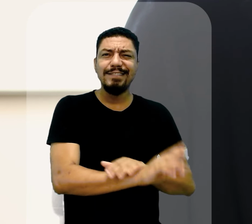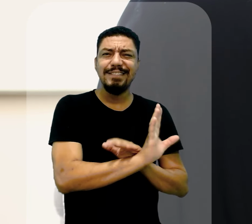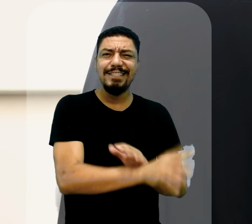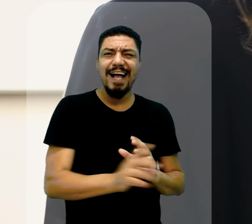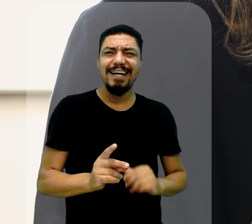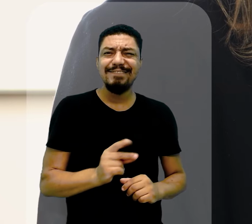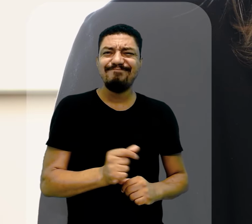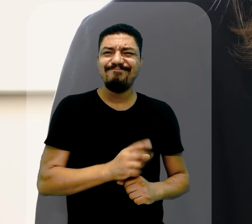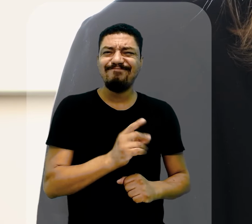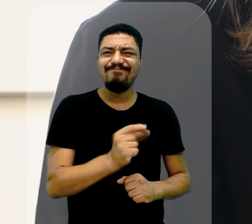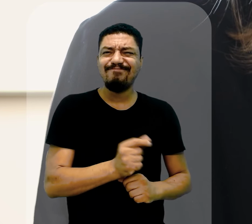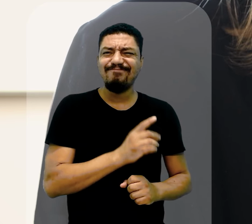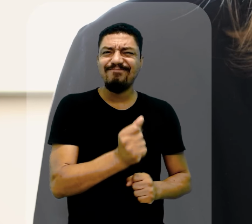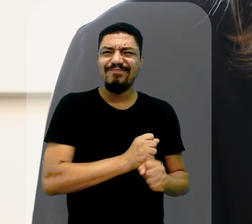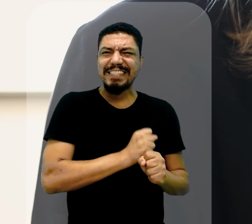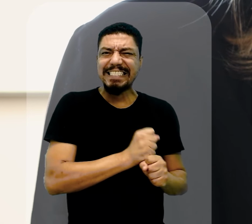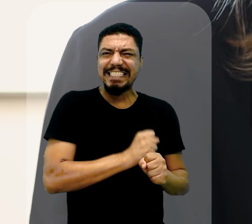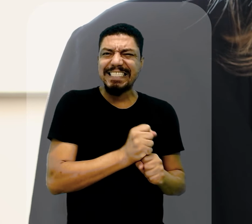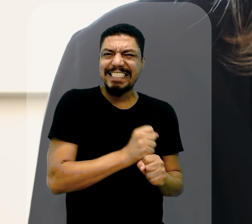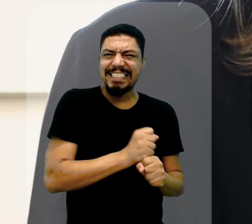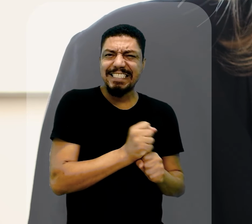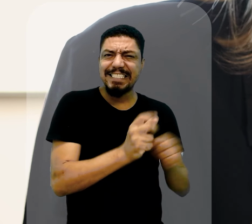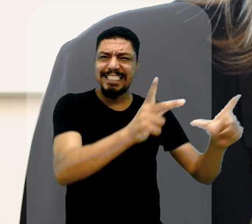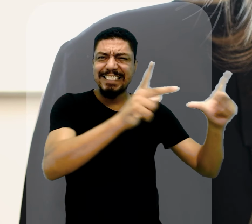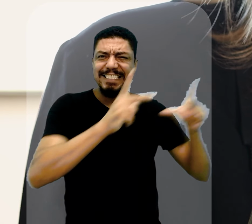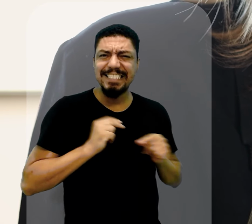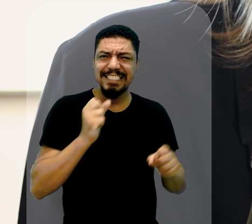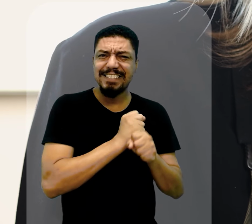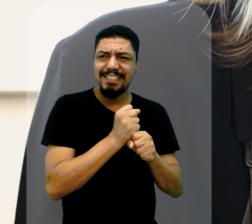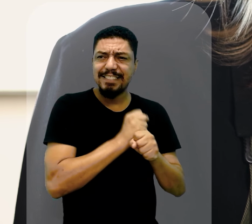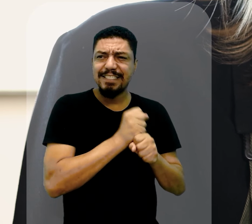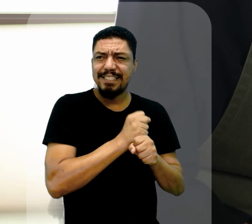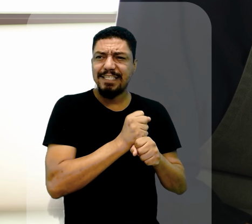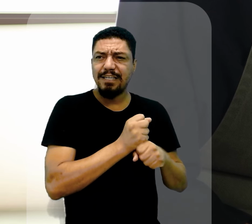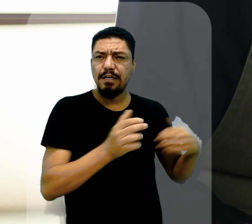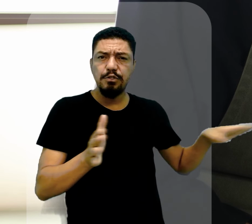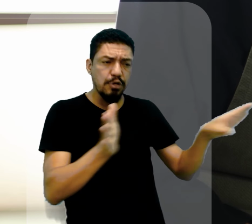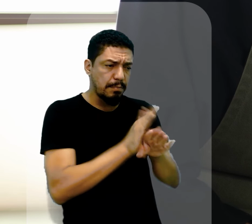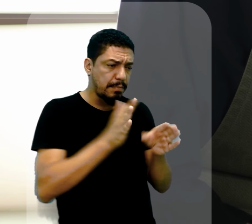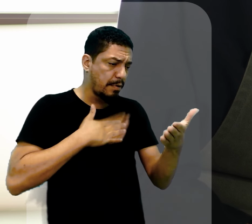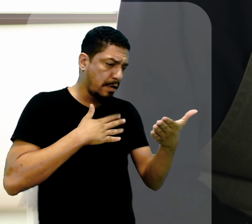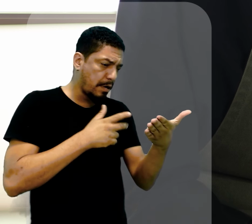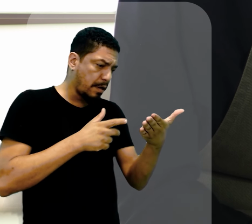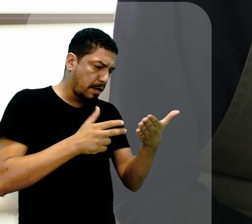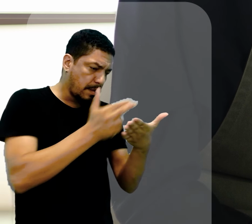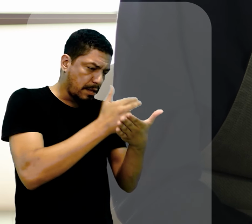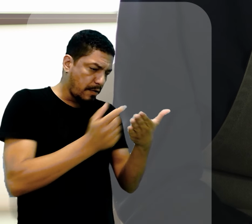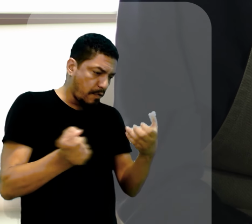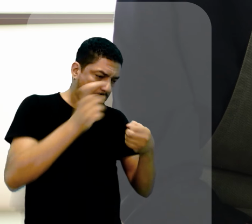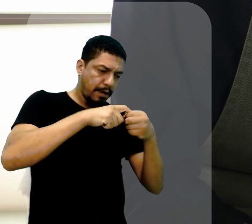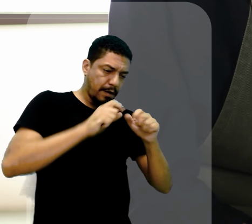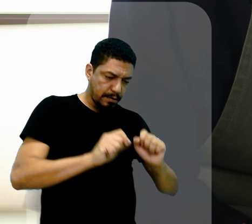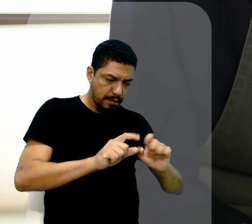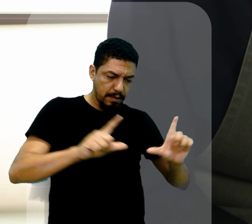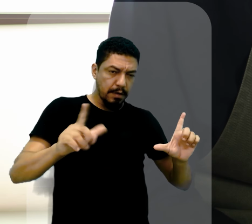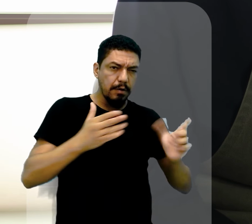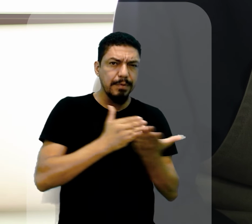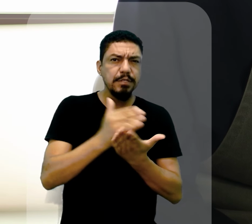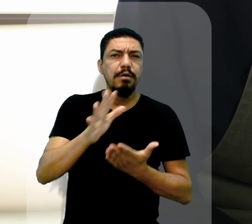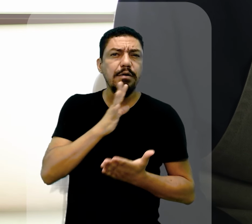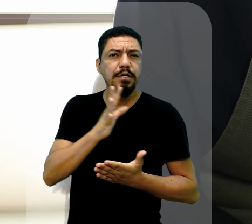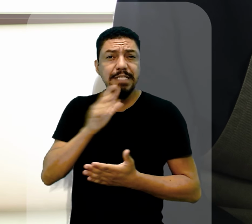de herança lá muito distante, e que então eu começo a conhecer através do